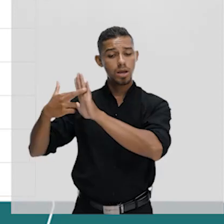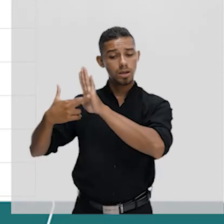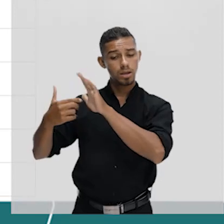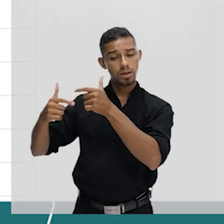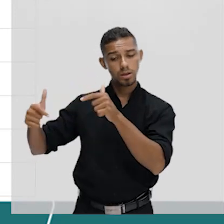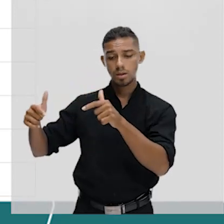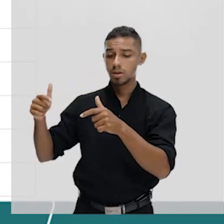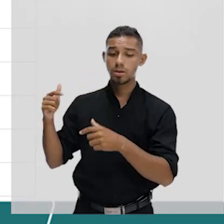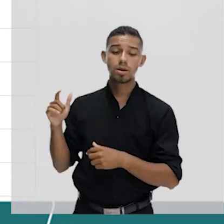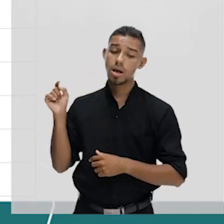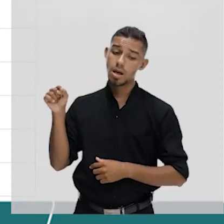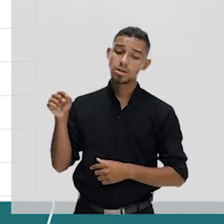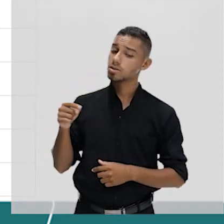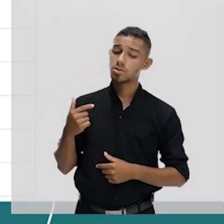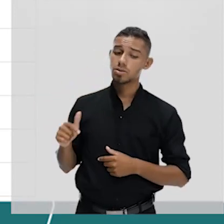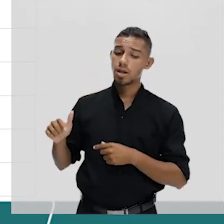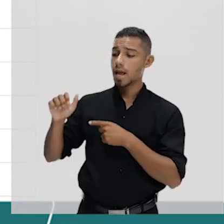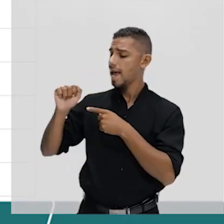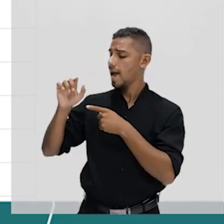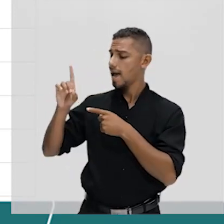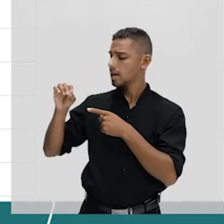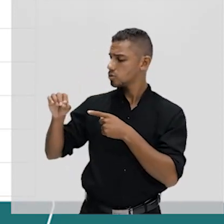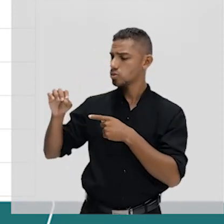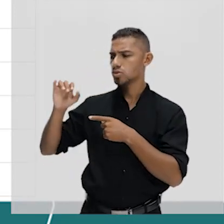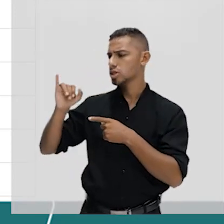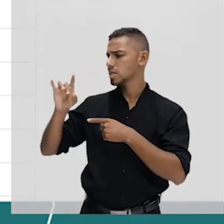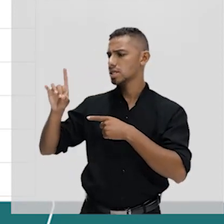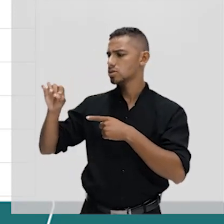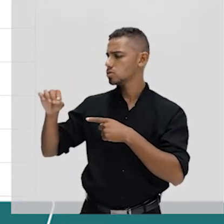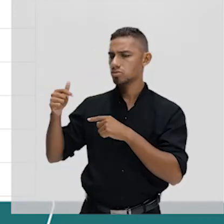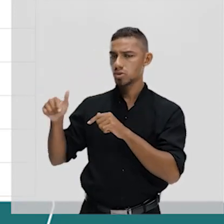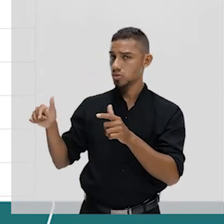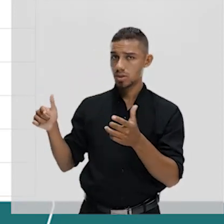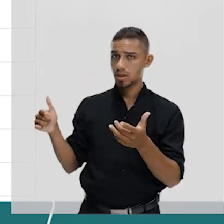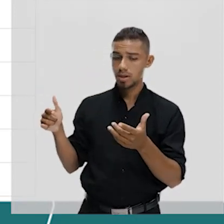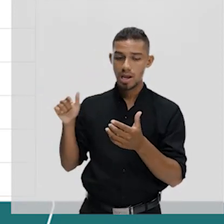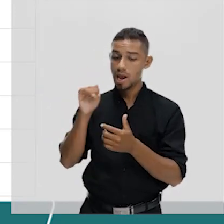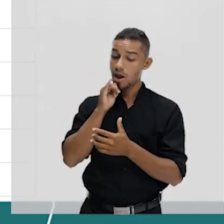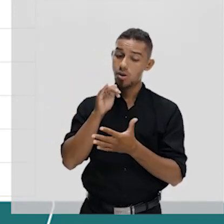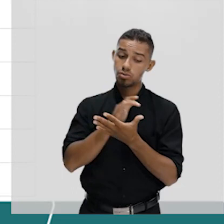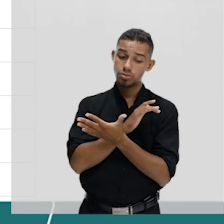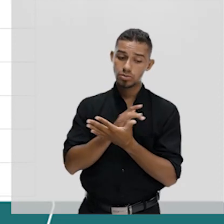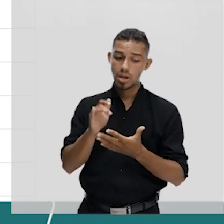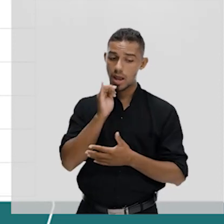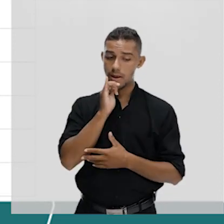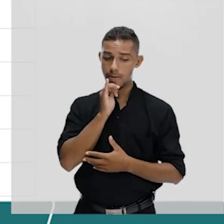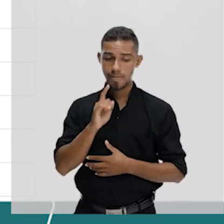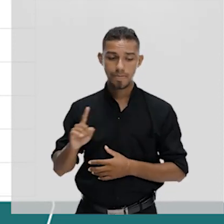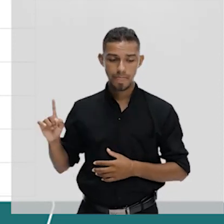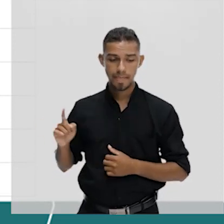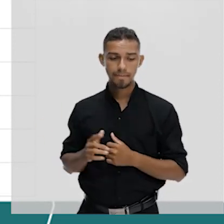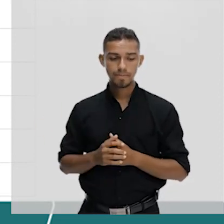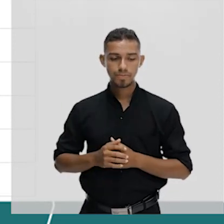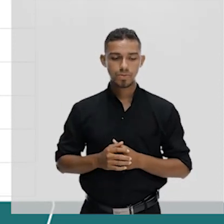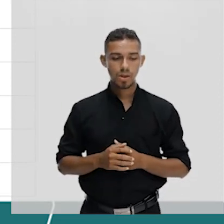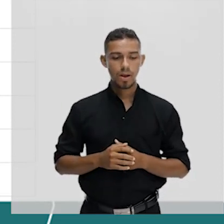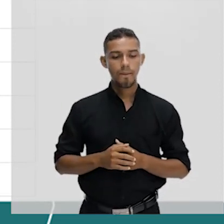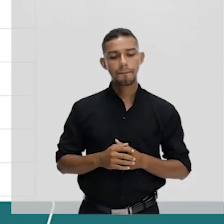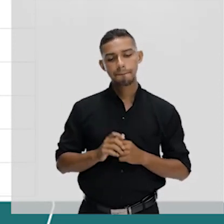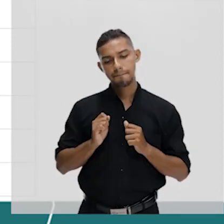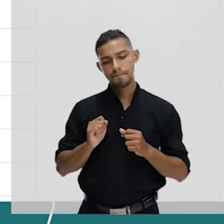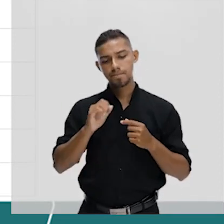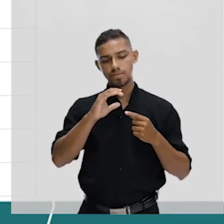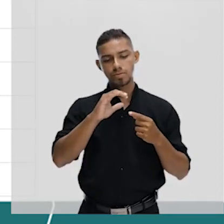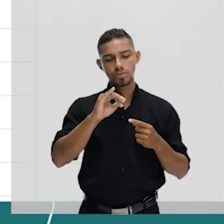nos permitem ter esse duplo particípio. Não são todos, alguns. Então, vamos ver alguns, né? Cativar, eu posso